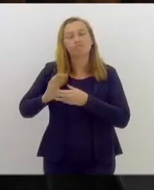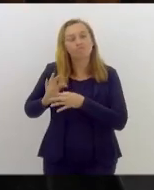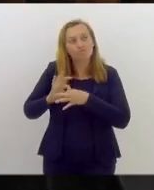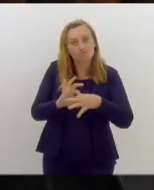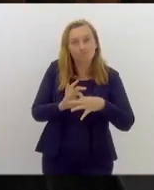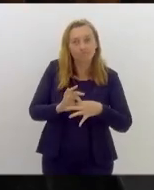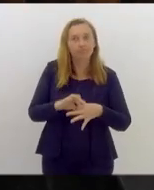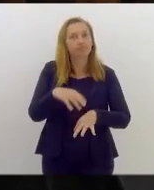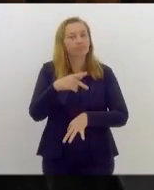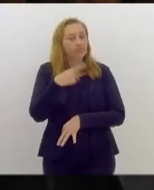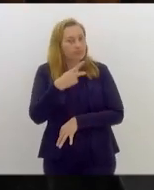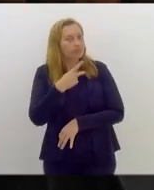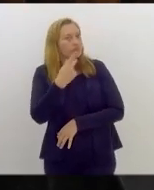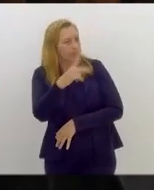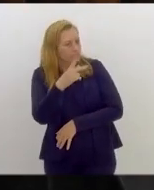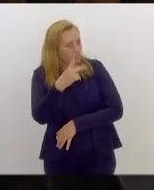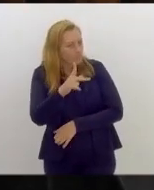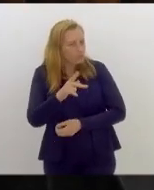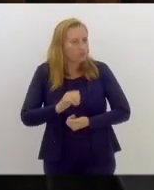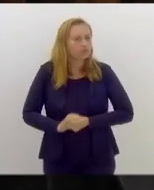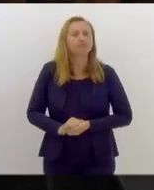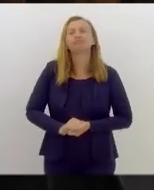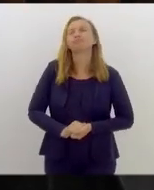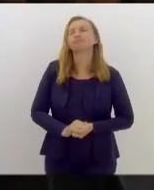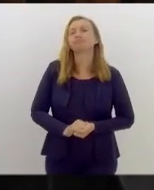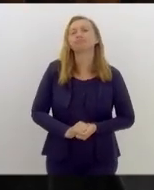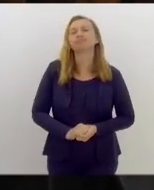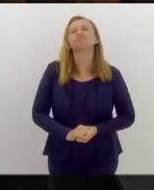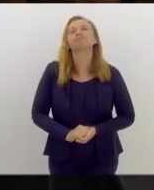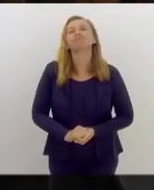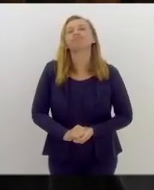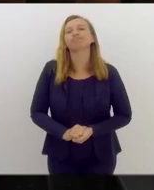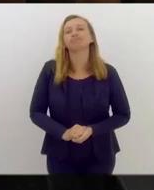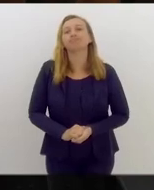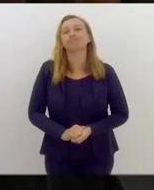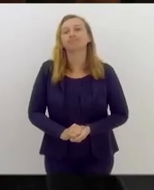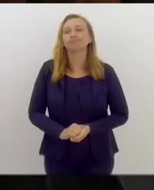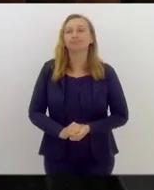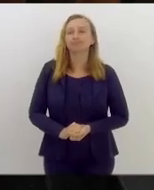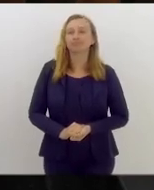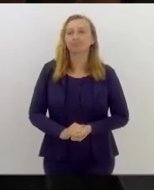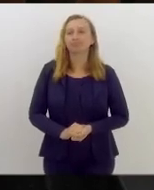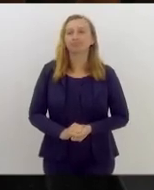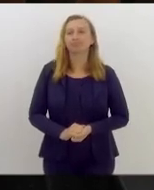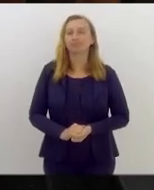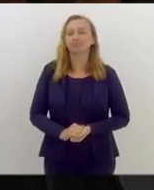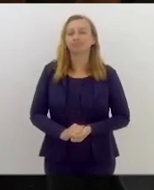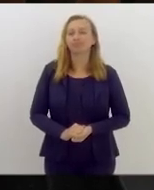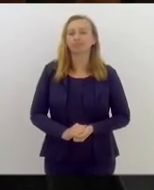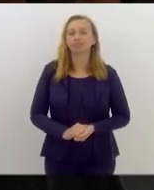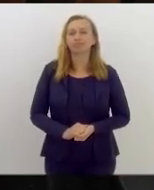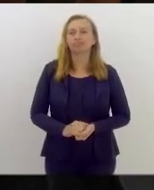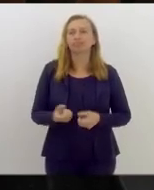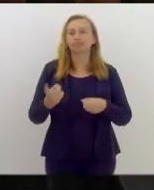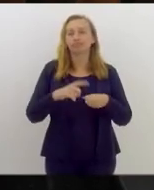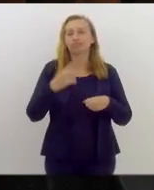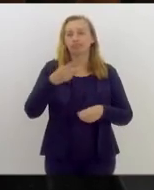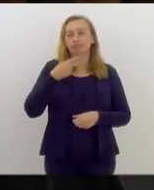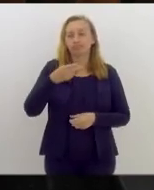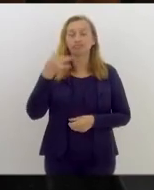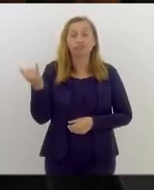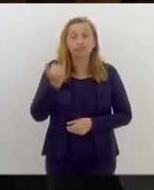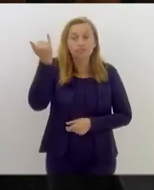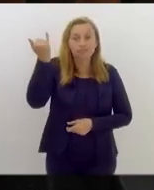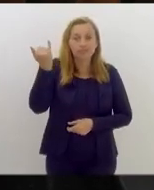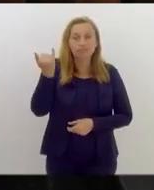com aspectos que Vossa Excelência mencionou na sua intervenção agora há pouco, eu quero repercutir aqui a